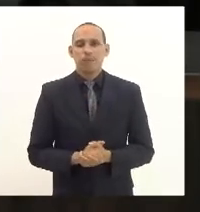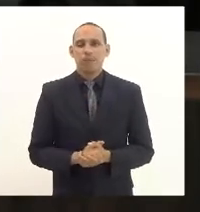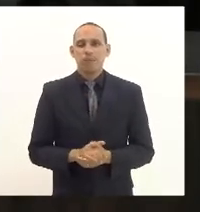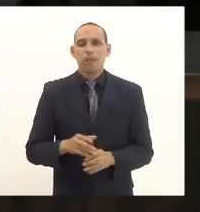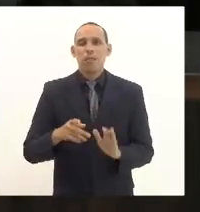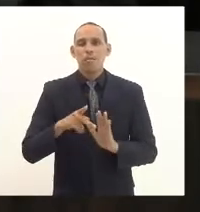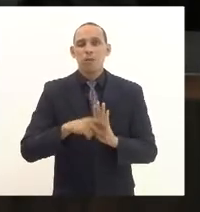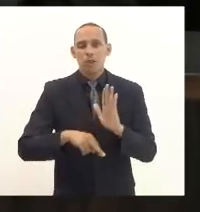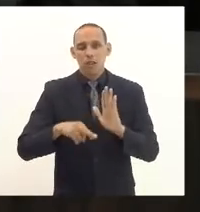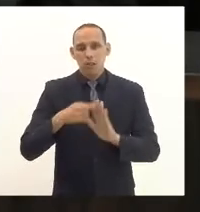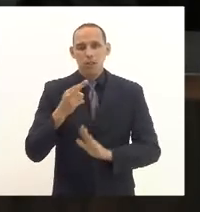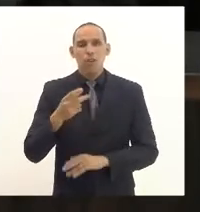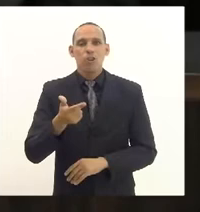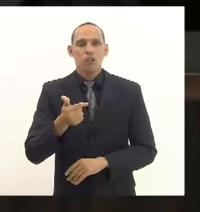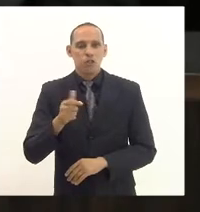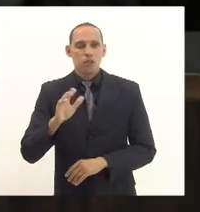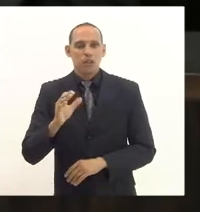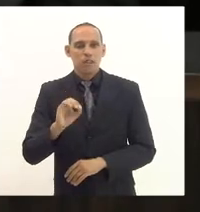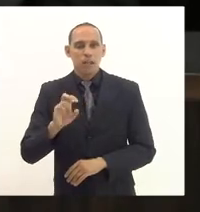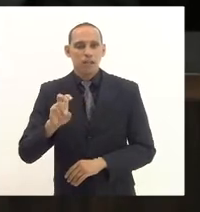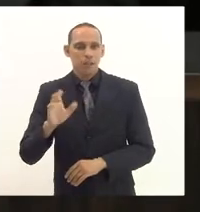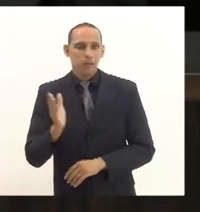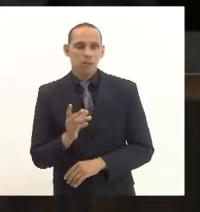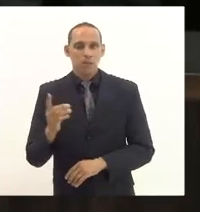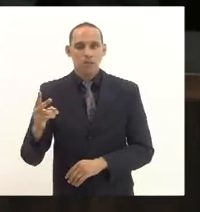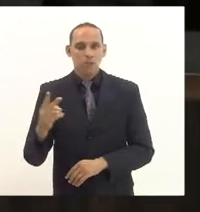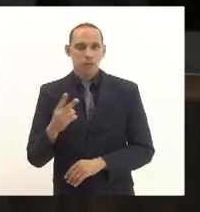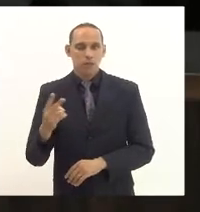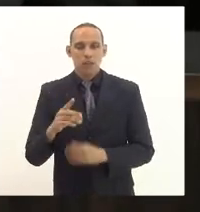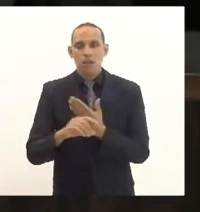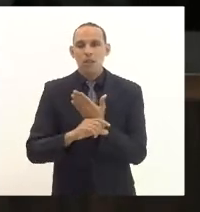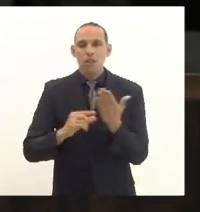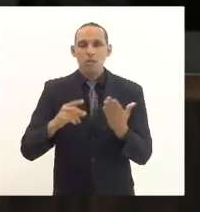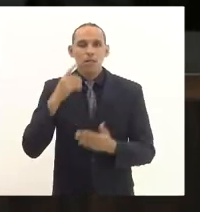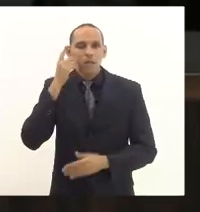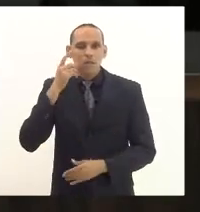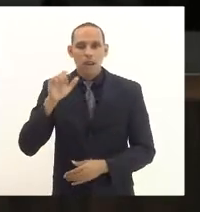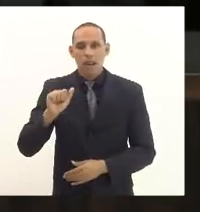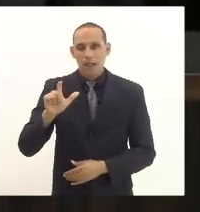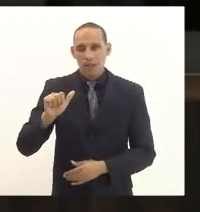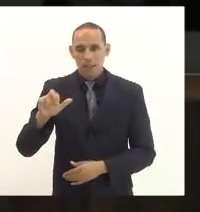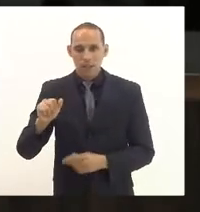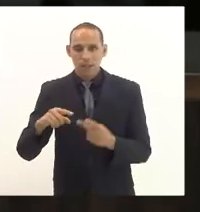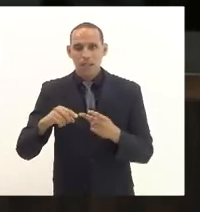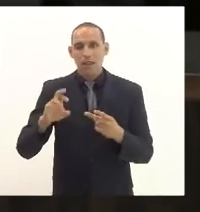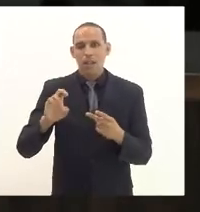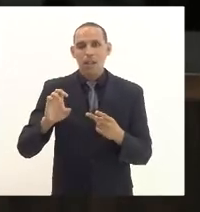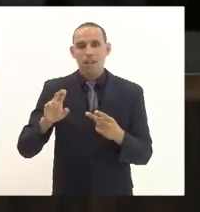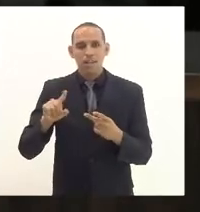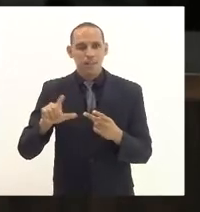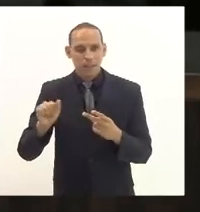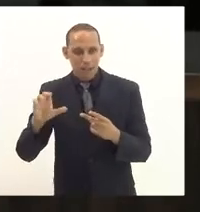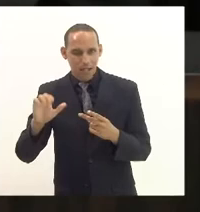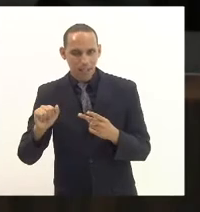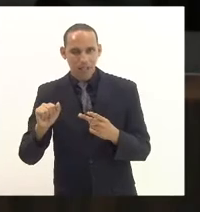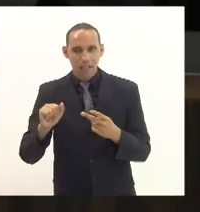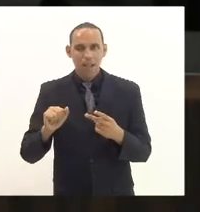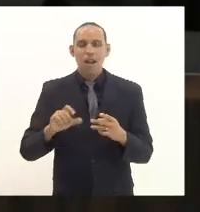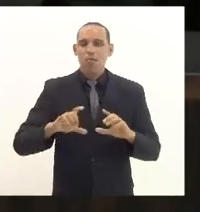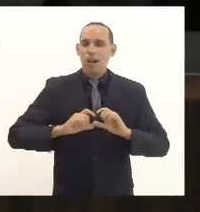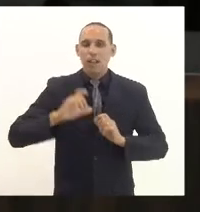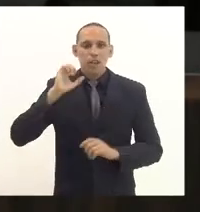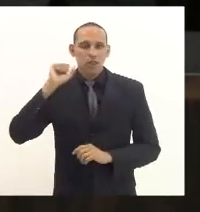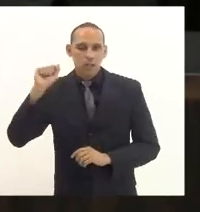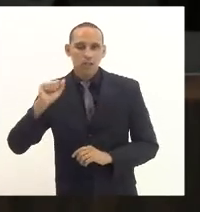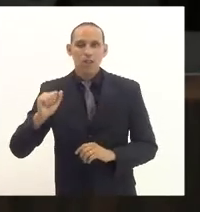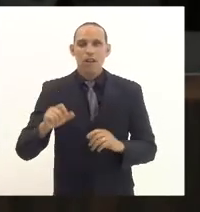resolução 1205 de 22, de autoria da deputada Alana Passos e Renato Zaca, concede medalha Tiradentes, respectivo diploma ao senhor suboficial